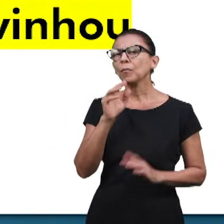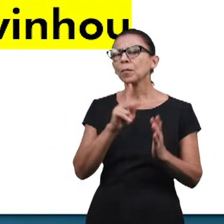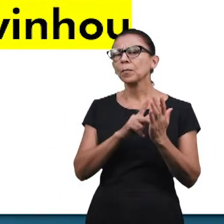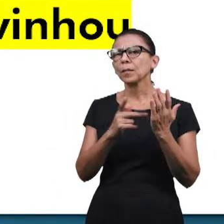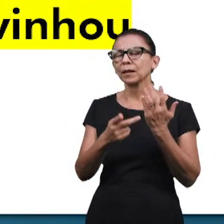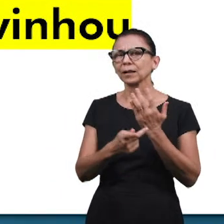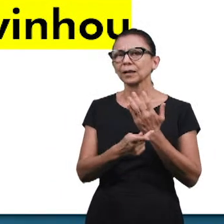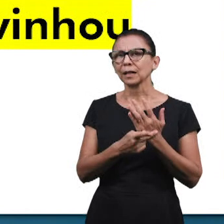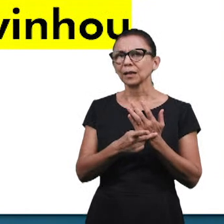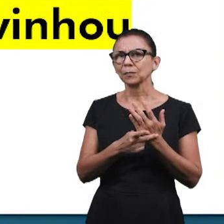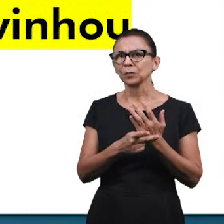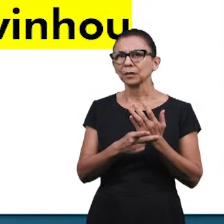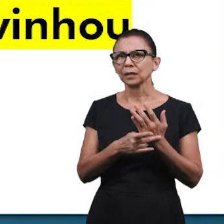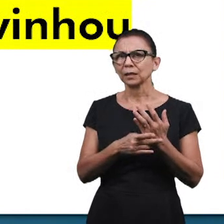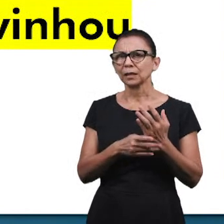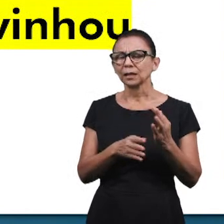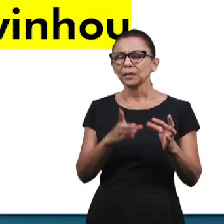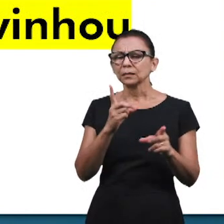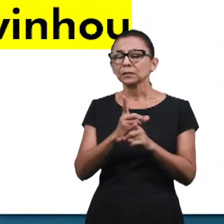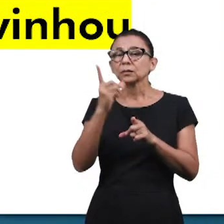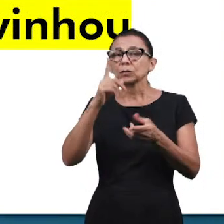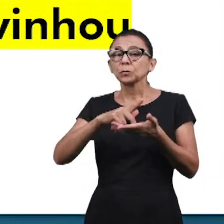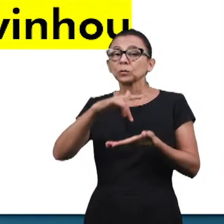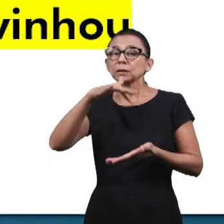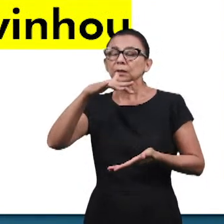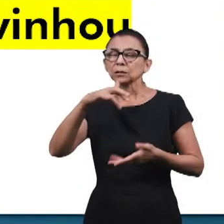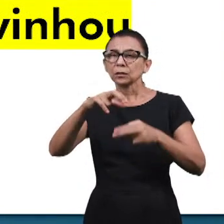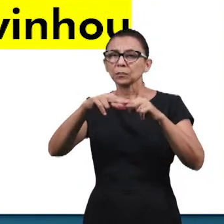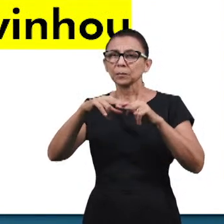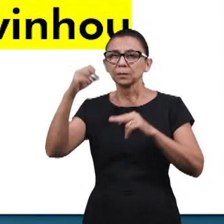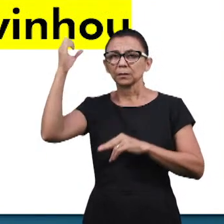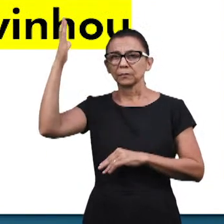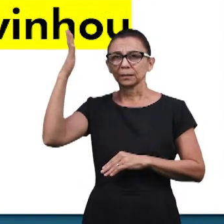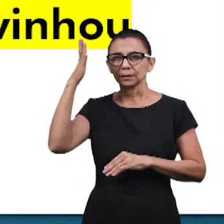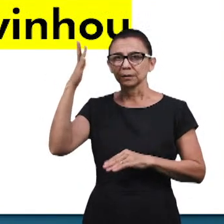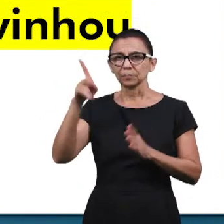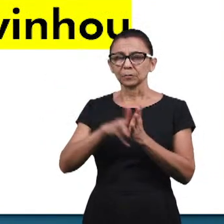adivinhou e descobriu o tesouro por revelação do Espírito Santo?